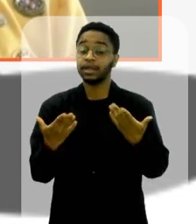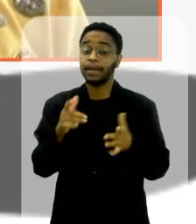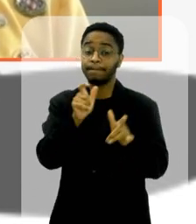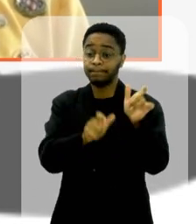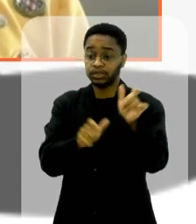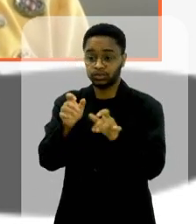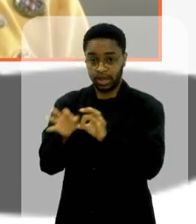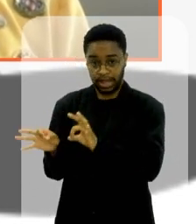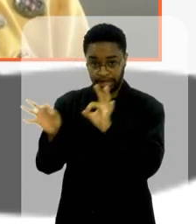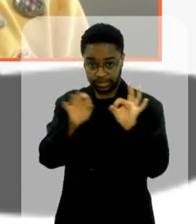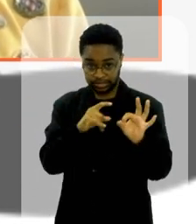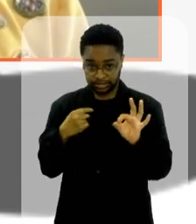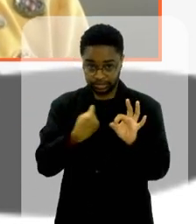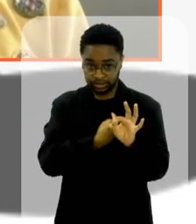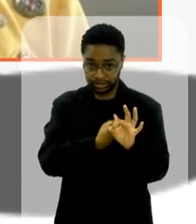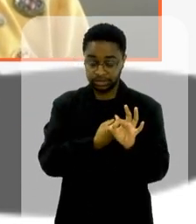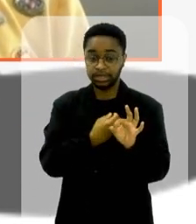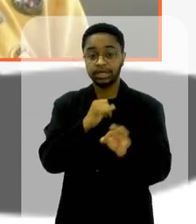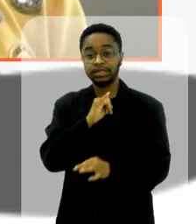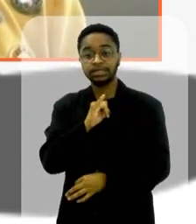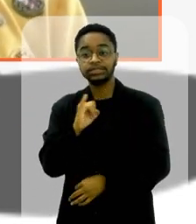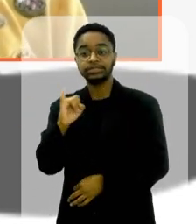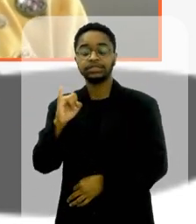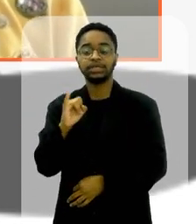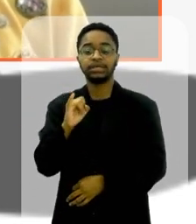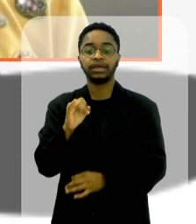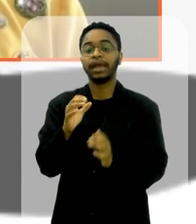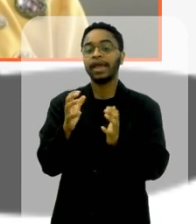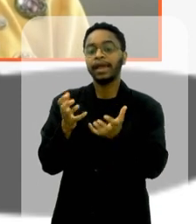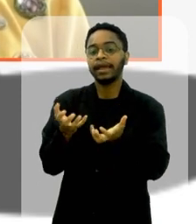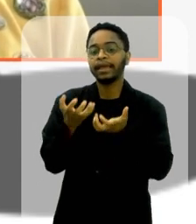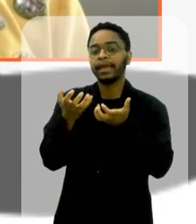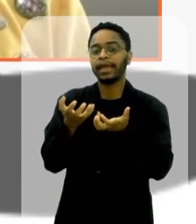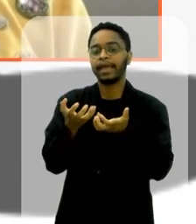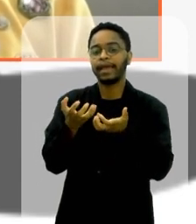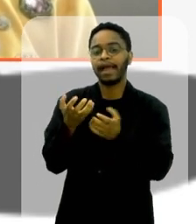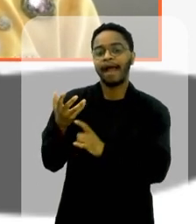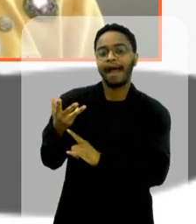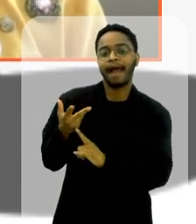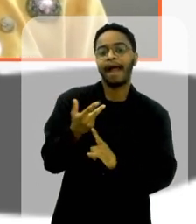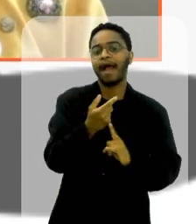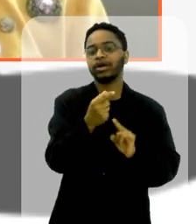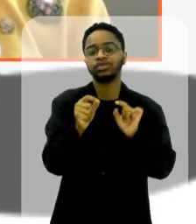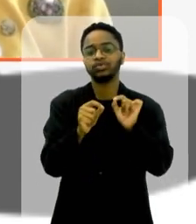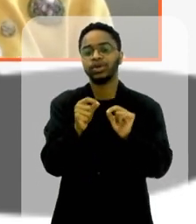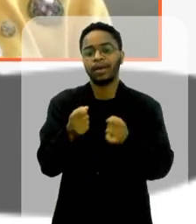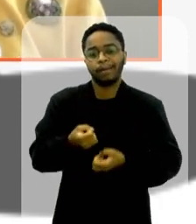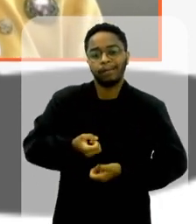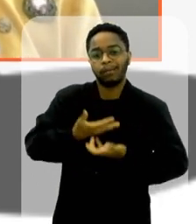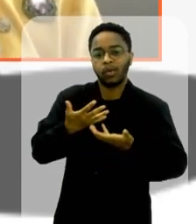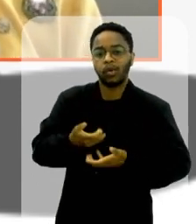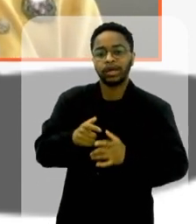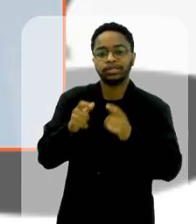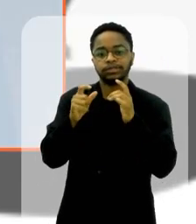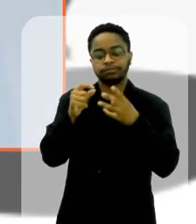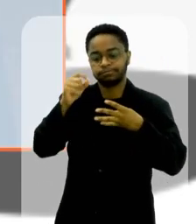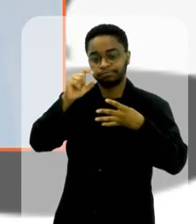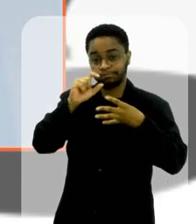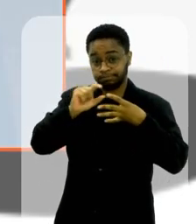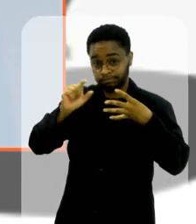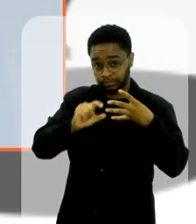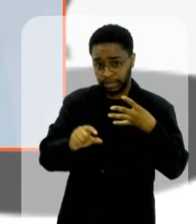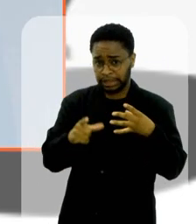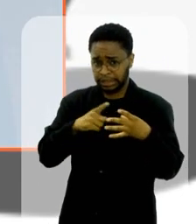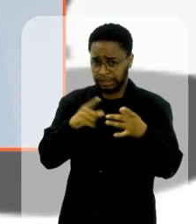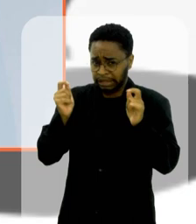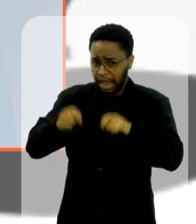nos assiste que tem um veio artístico e que queira desenvolver a arte de ser um trovador, existe